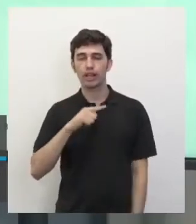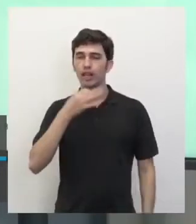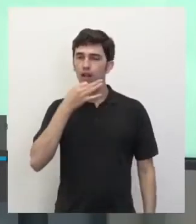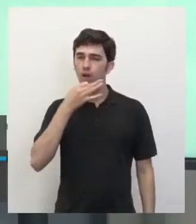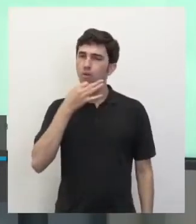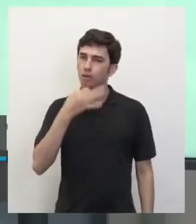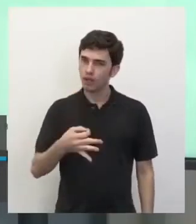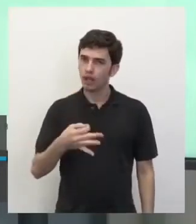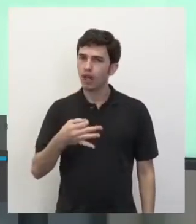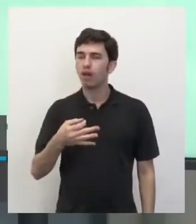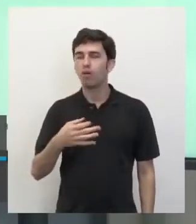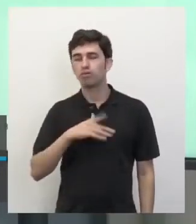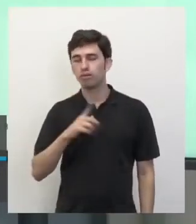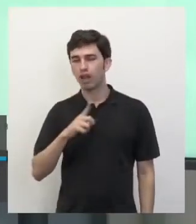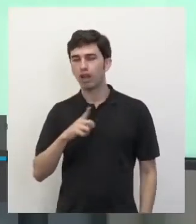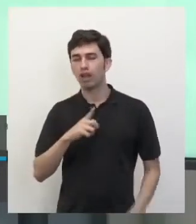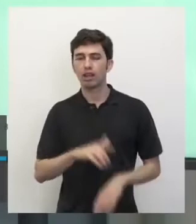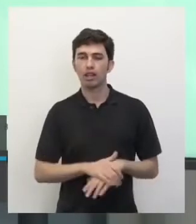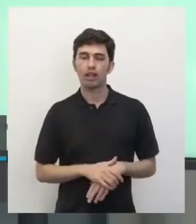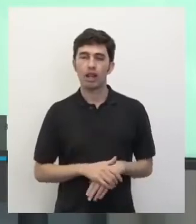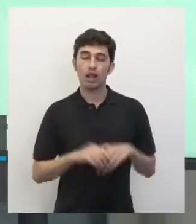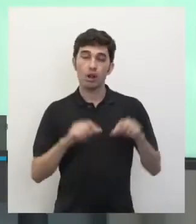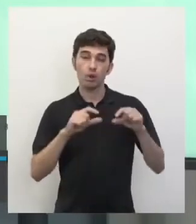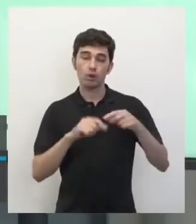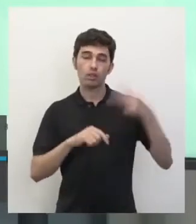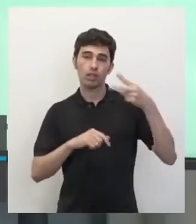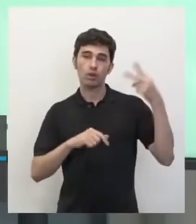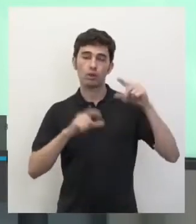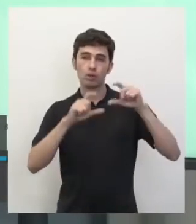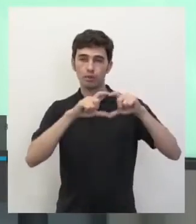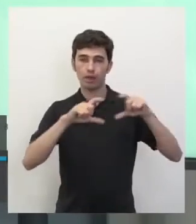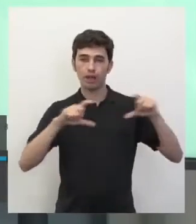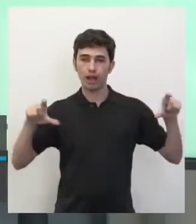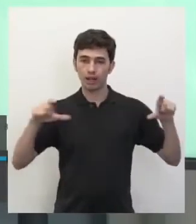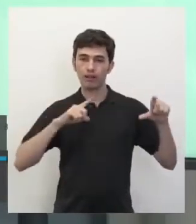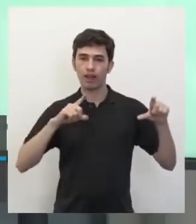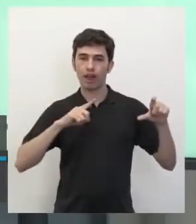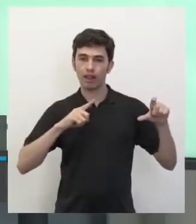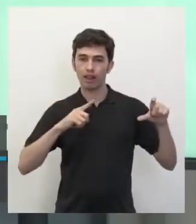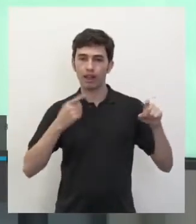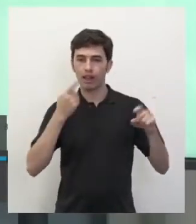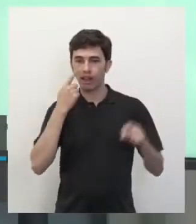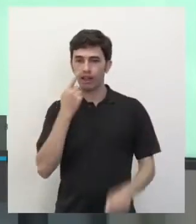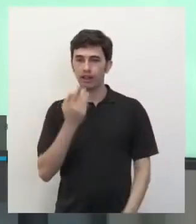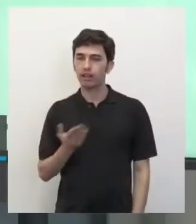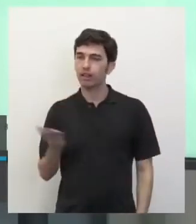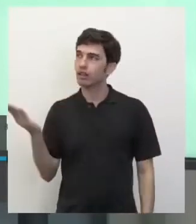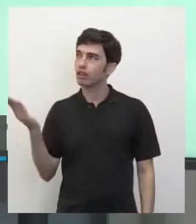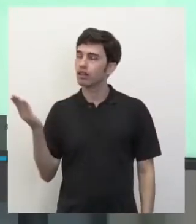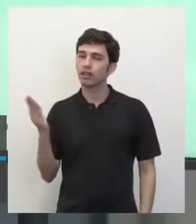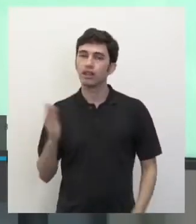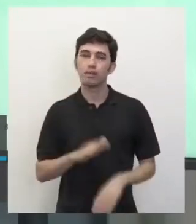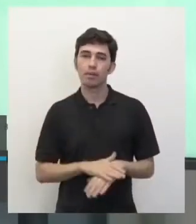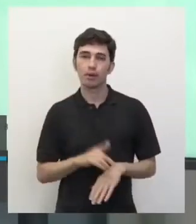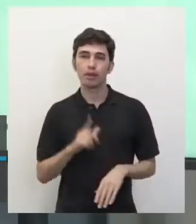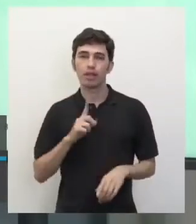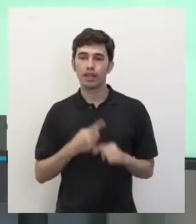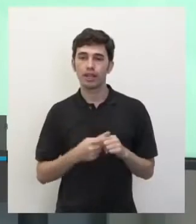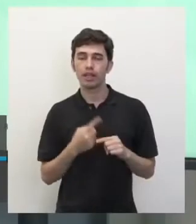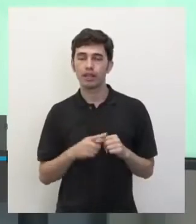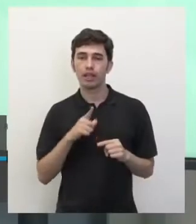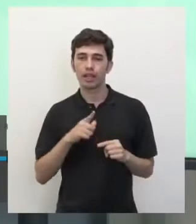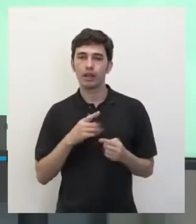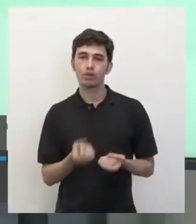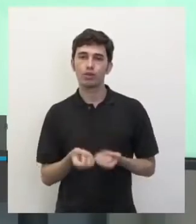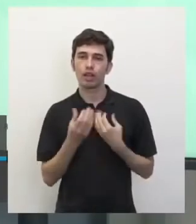Eu separei o segundo parágrafo, porque como que aparece essa parte que eu falei também para vocês de dados da Unesco, mas porque também ela dá